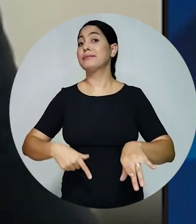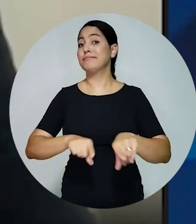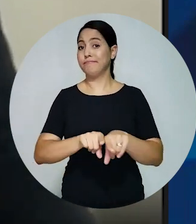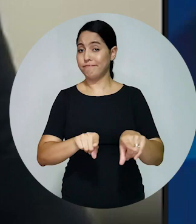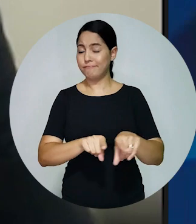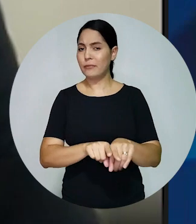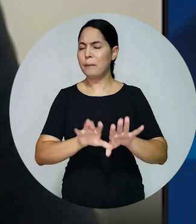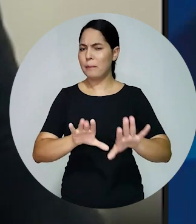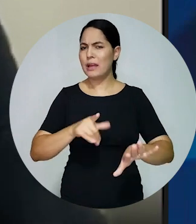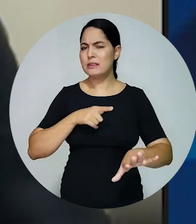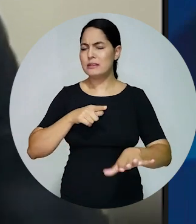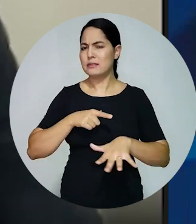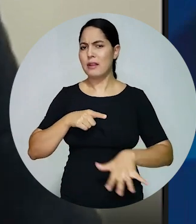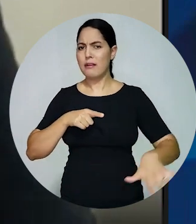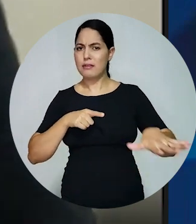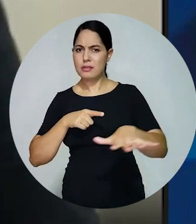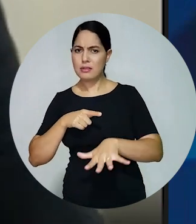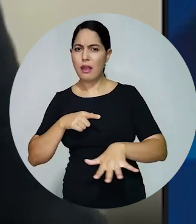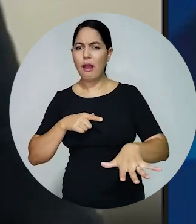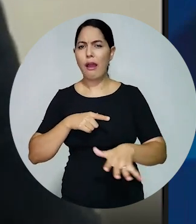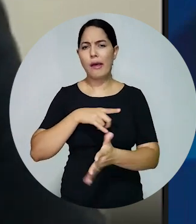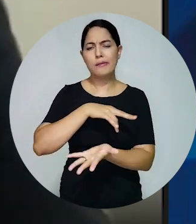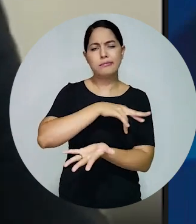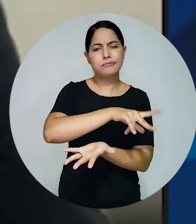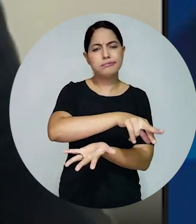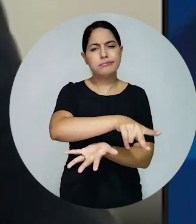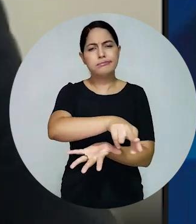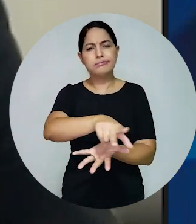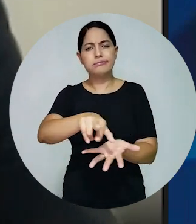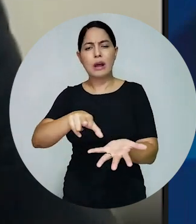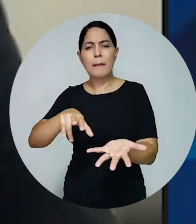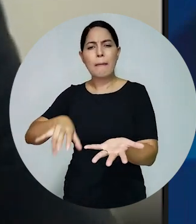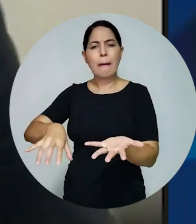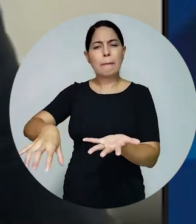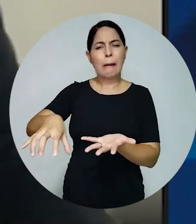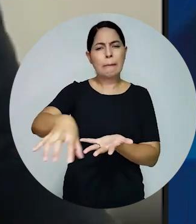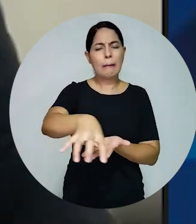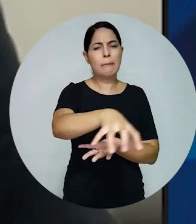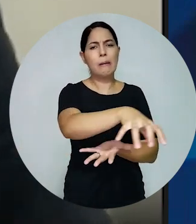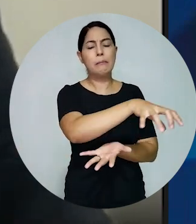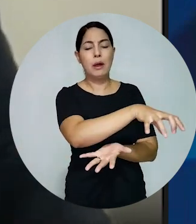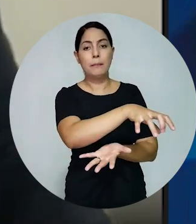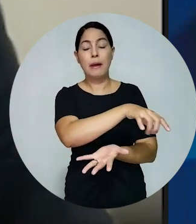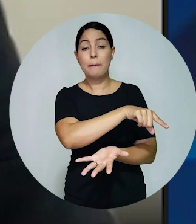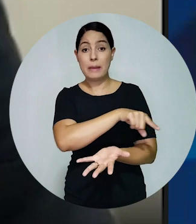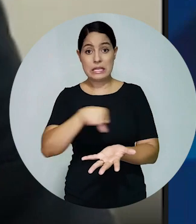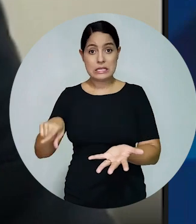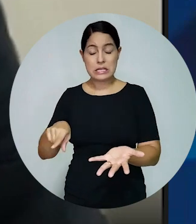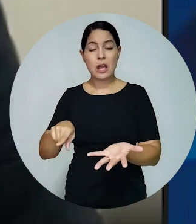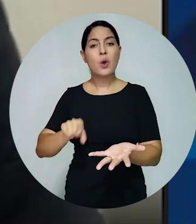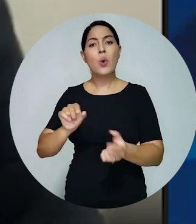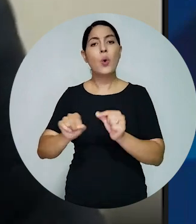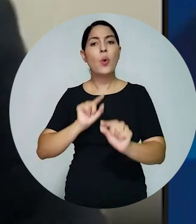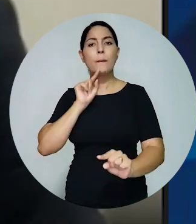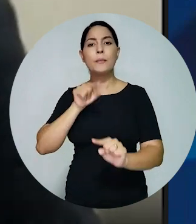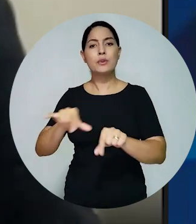que atores dentro desses setores, dessas áreas, desses nichos, têm